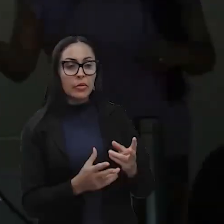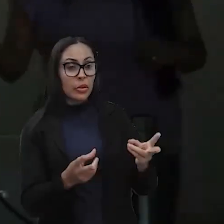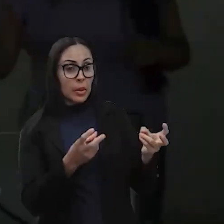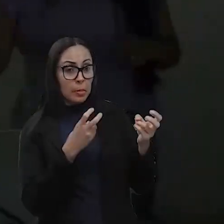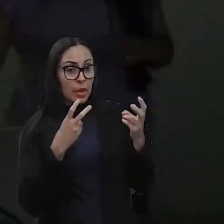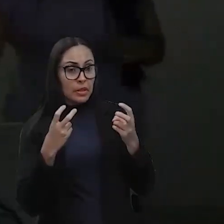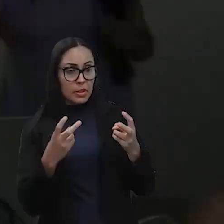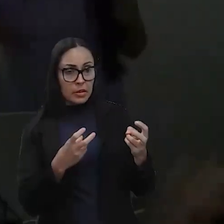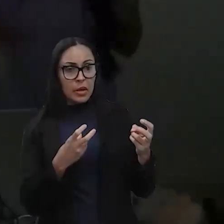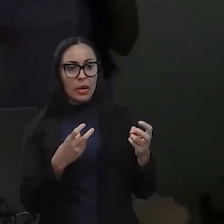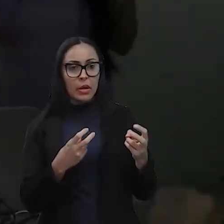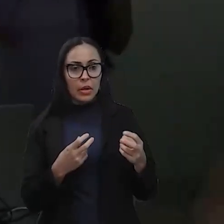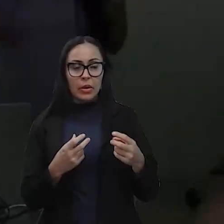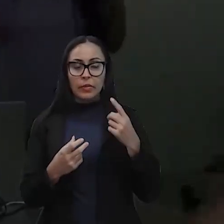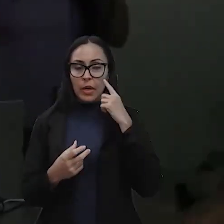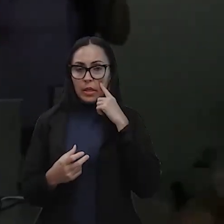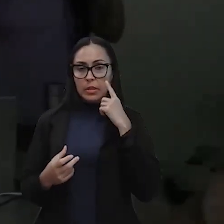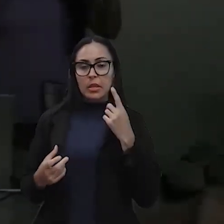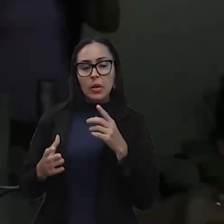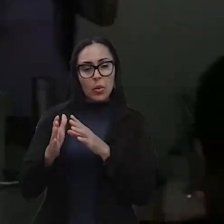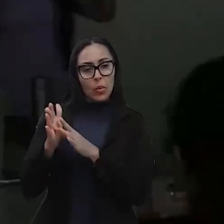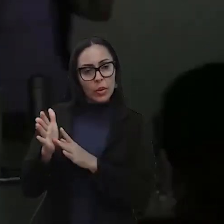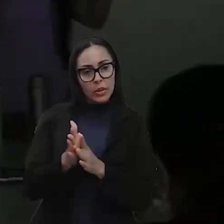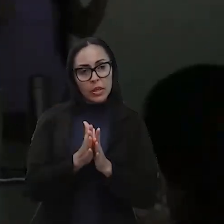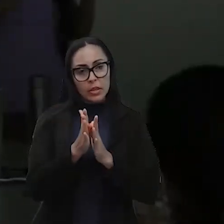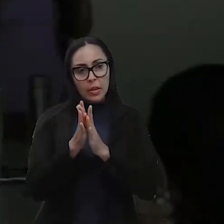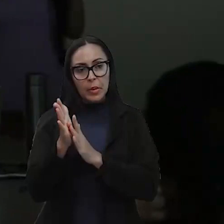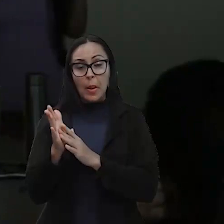os exames. Só que o SUS, em alguns